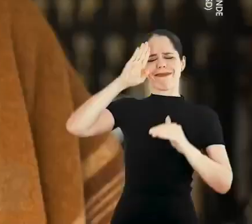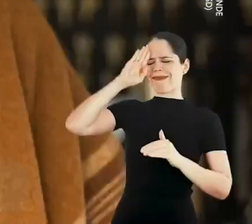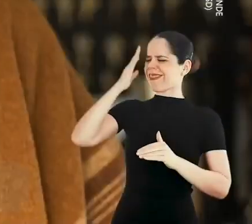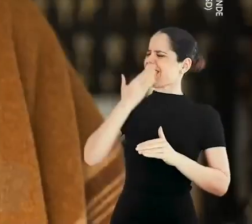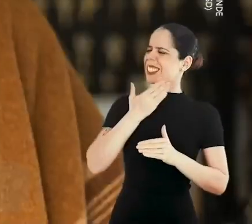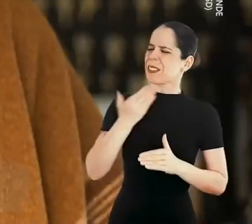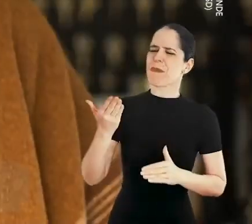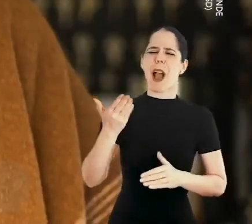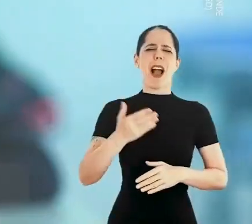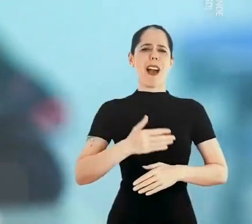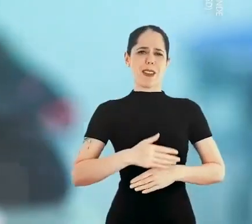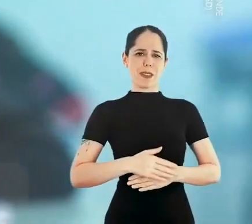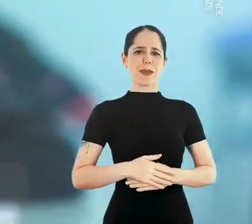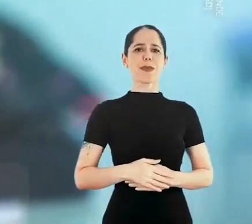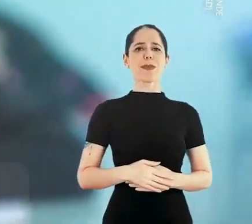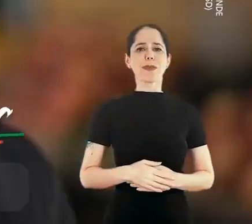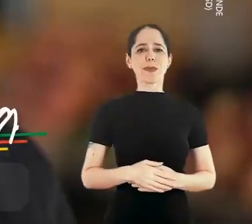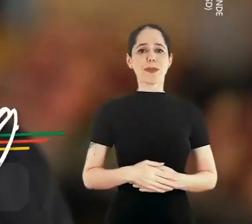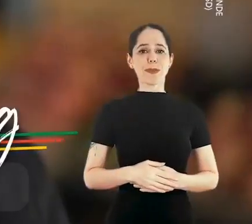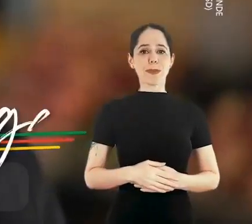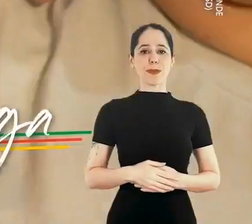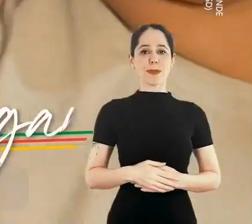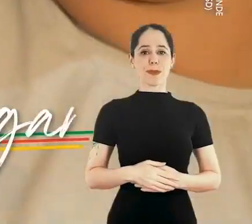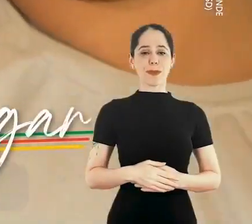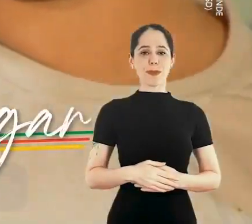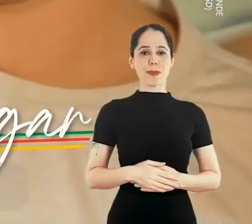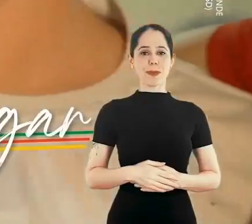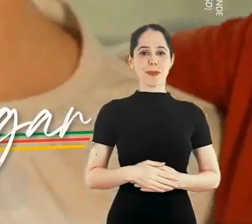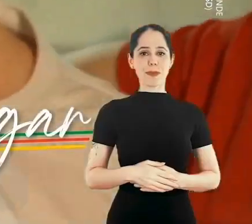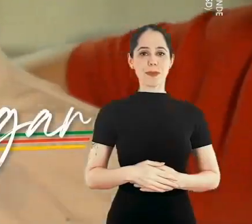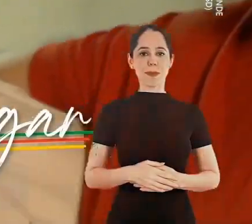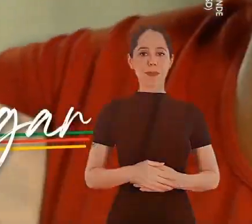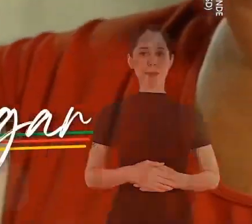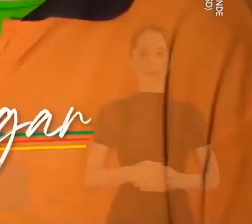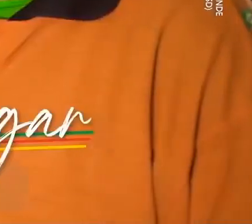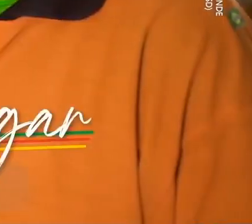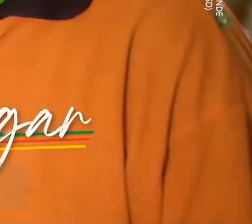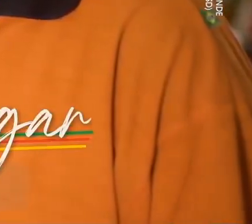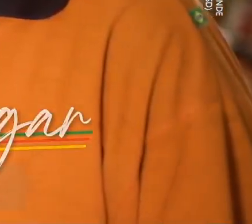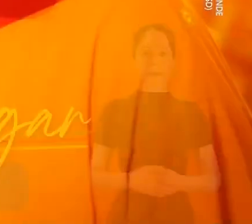Gente em primeiro lugar! Gente em primeiro lugar!